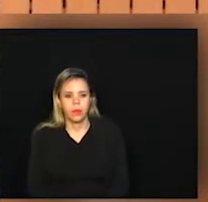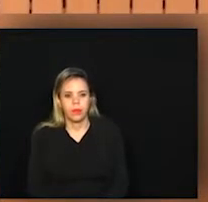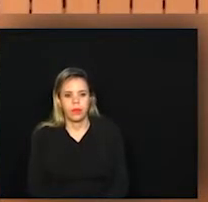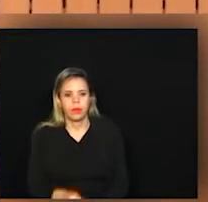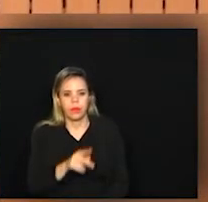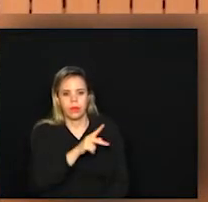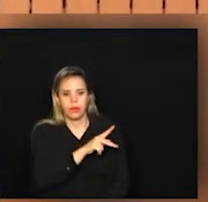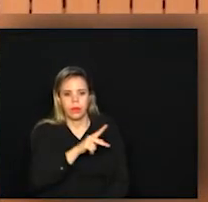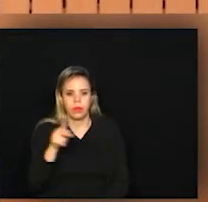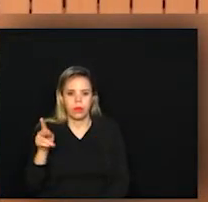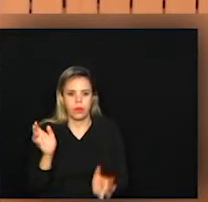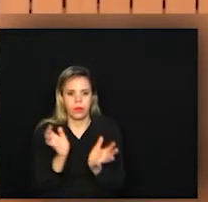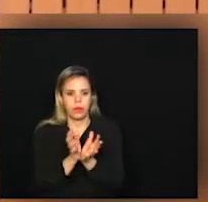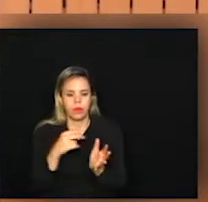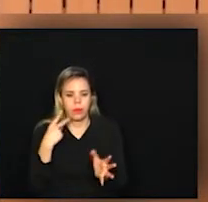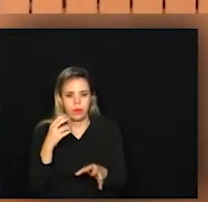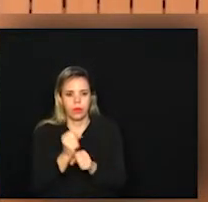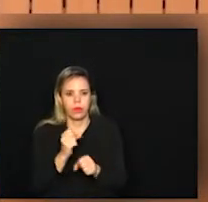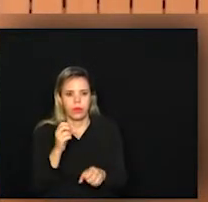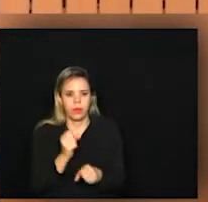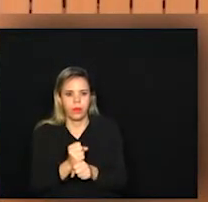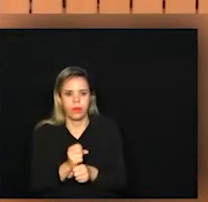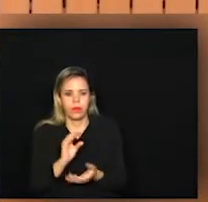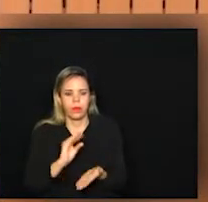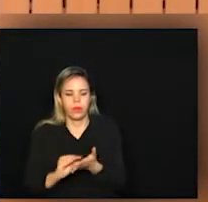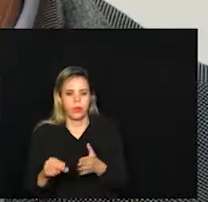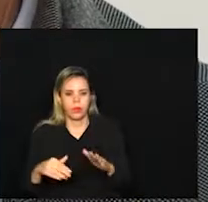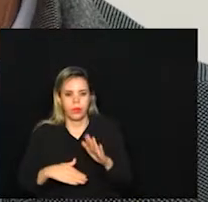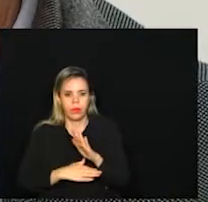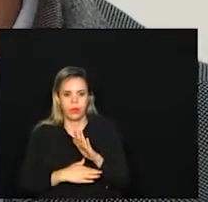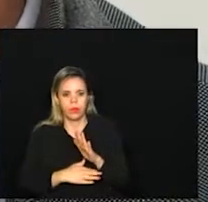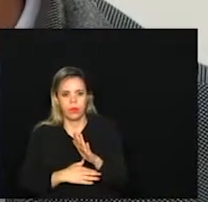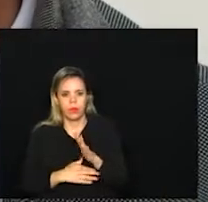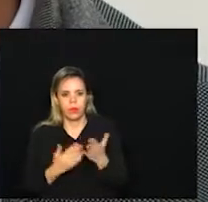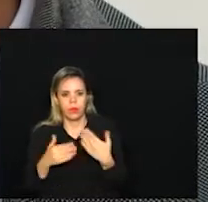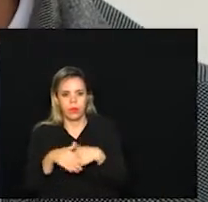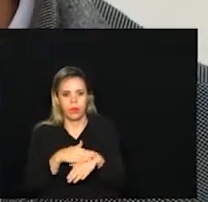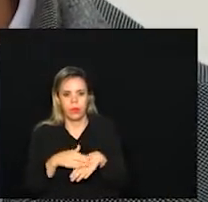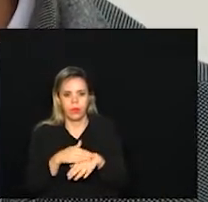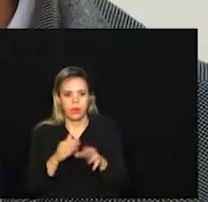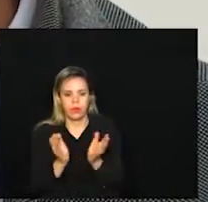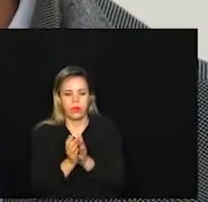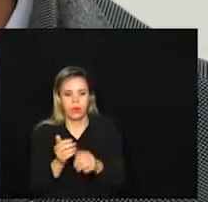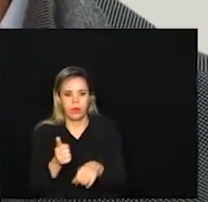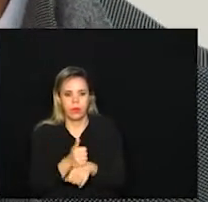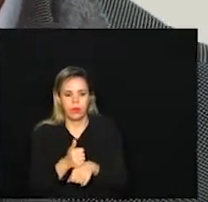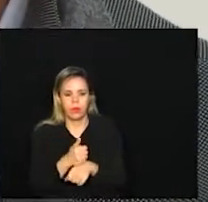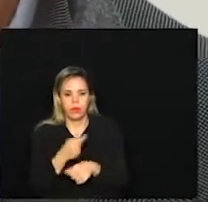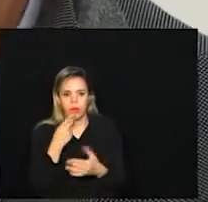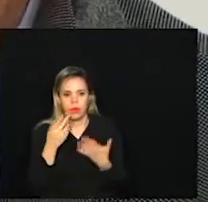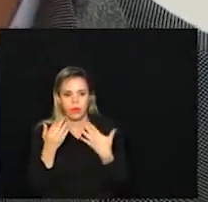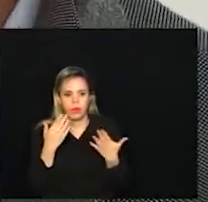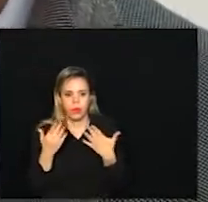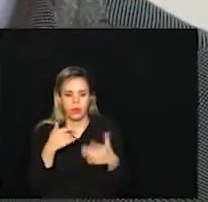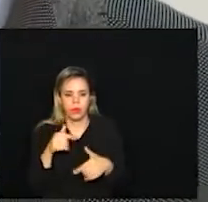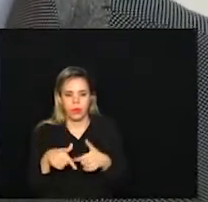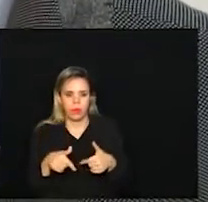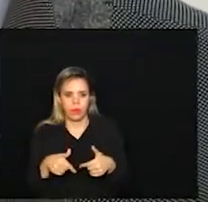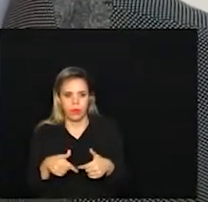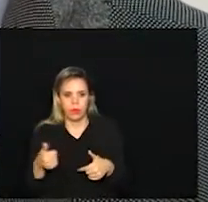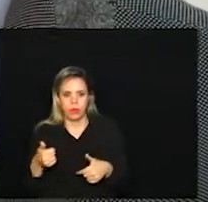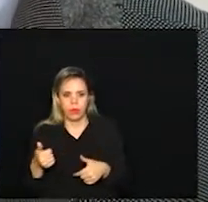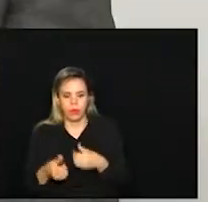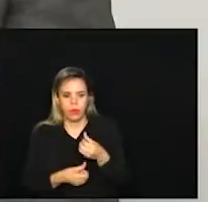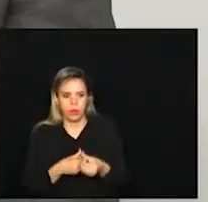e o presidente da Comissão de Finanças e orçamento da câmara conversou com a nossa equipe e fez um balanço dos trabalhos